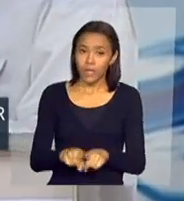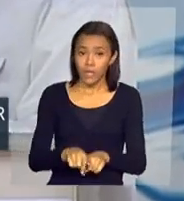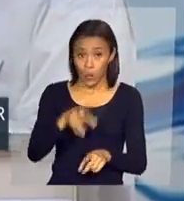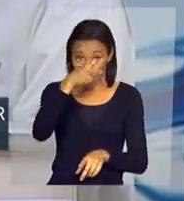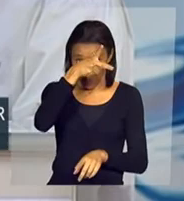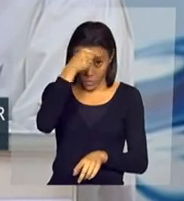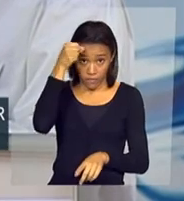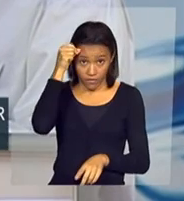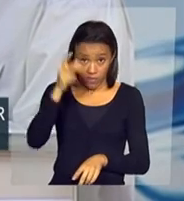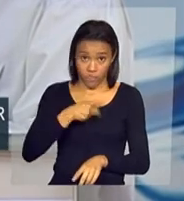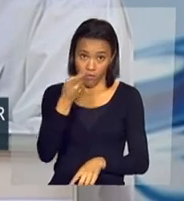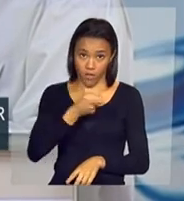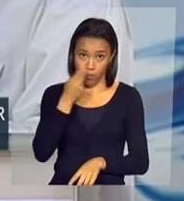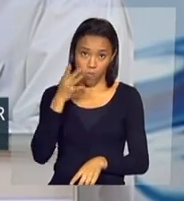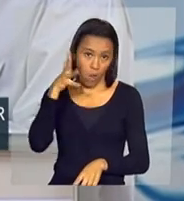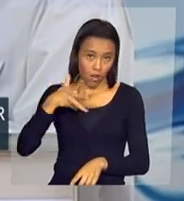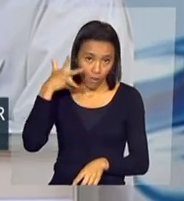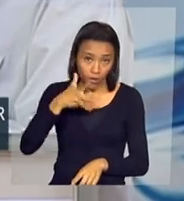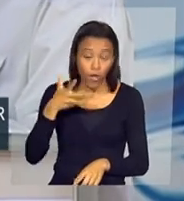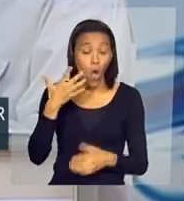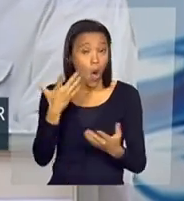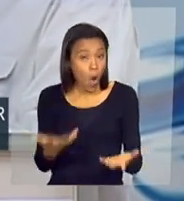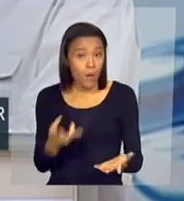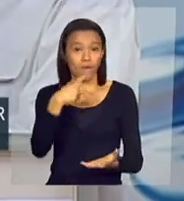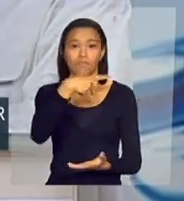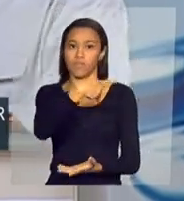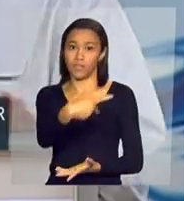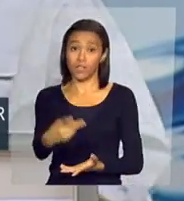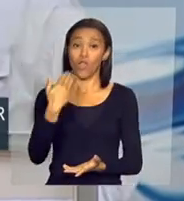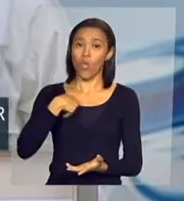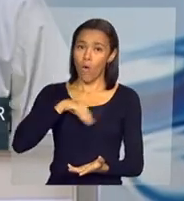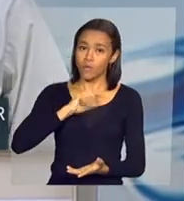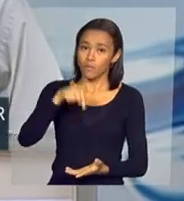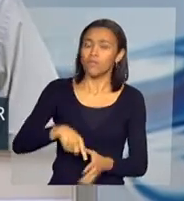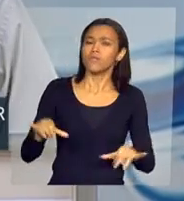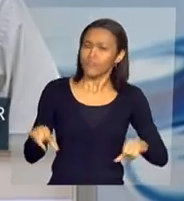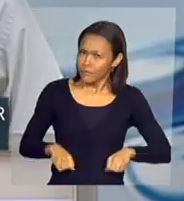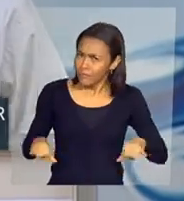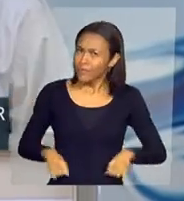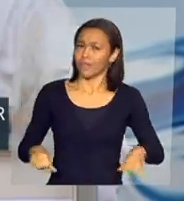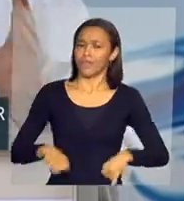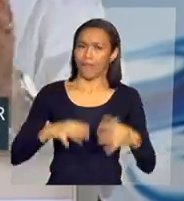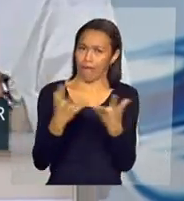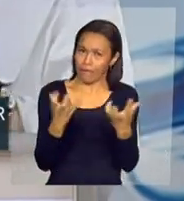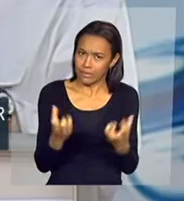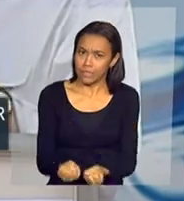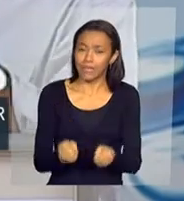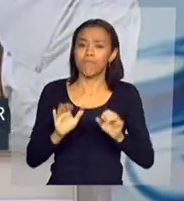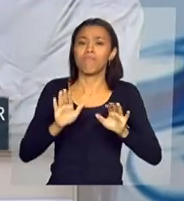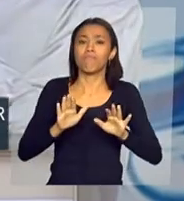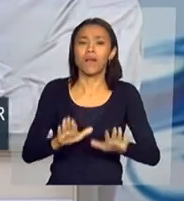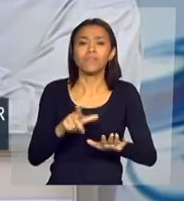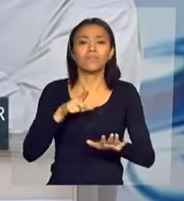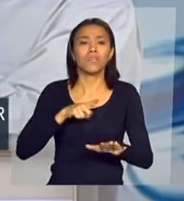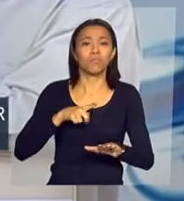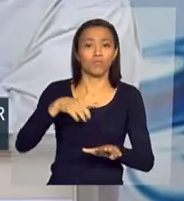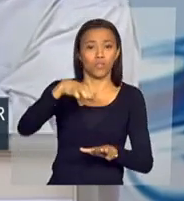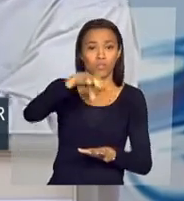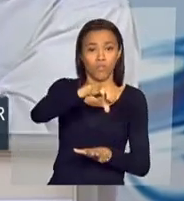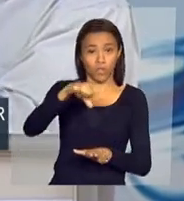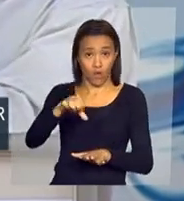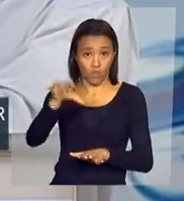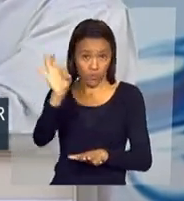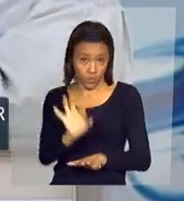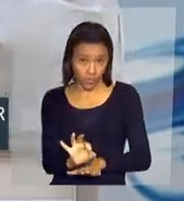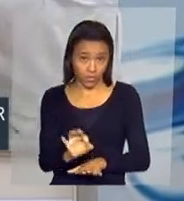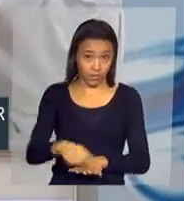olha, presidenta, nós aqui sofremos com a seca, Mas nós temos 99%